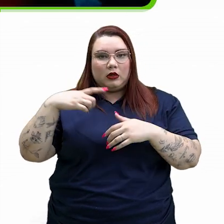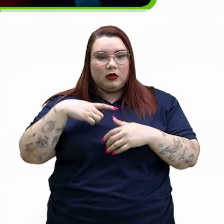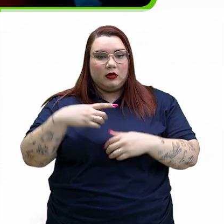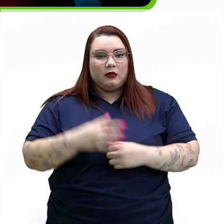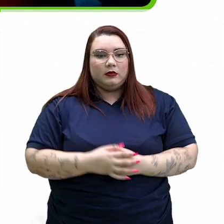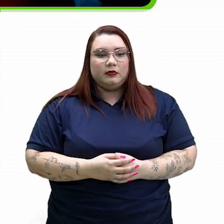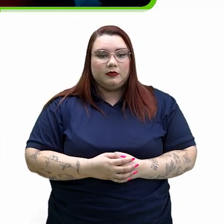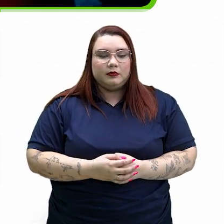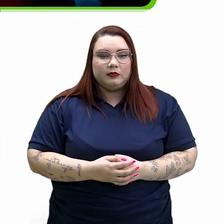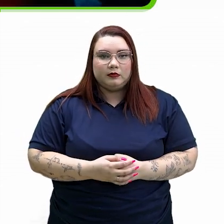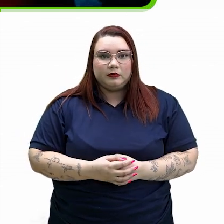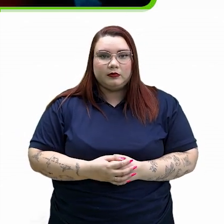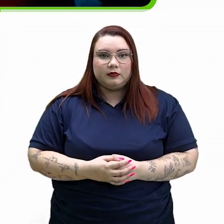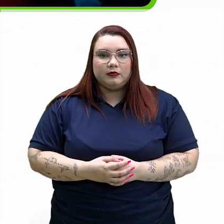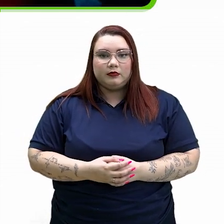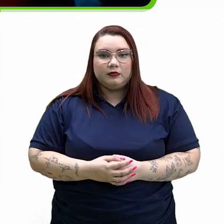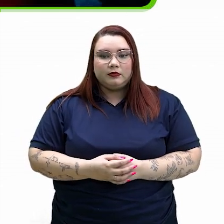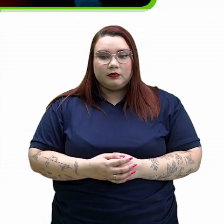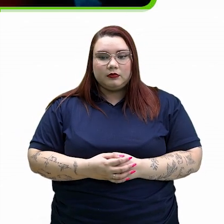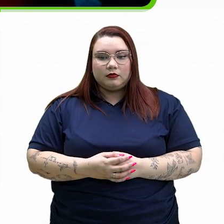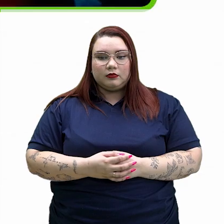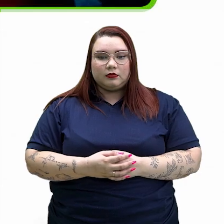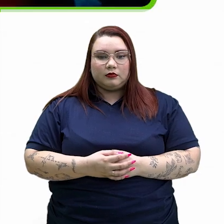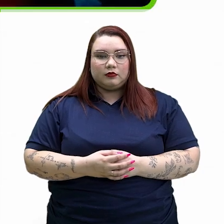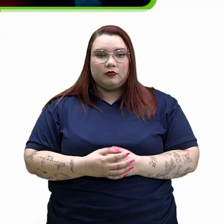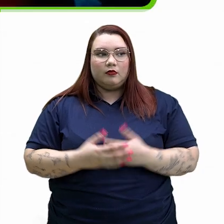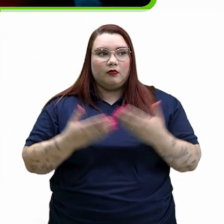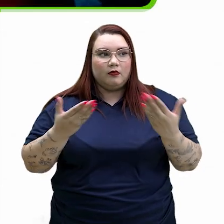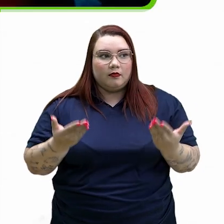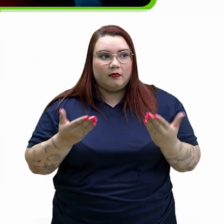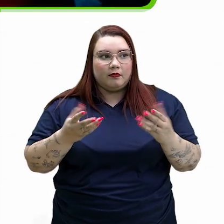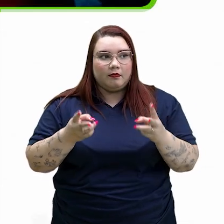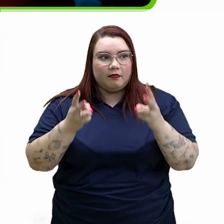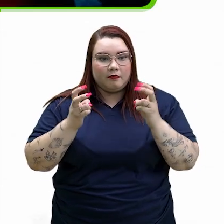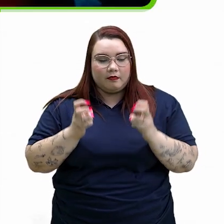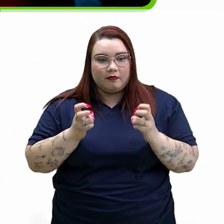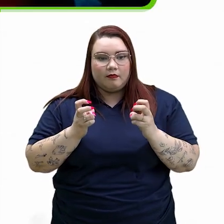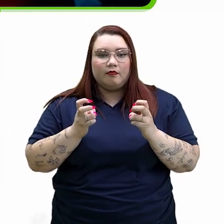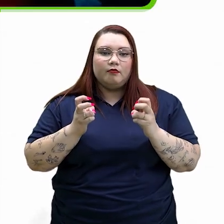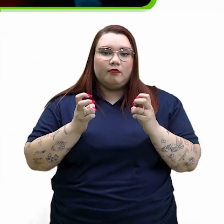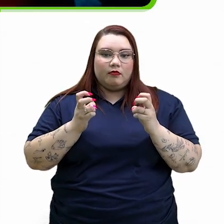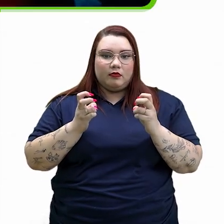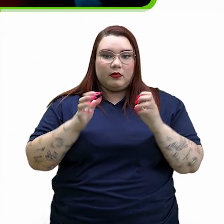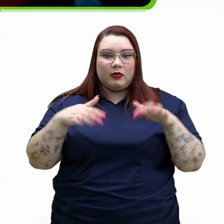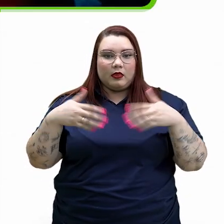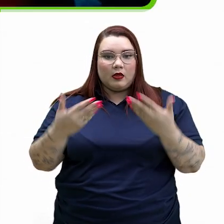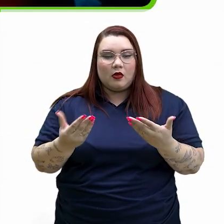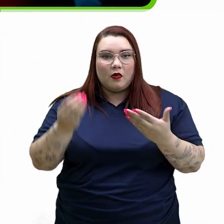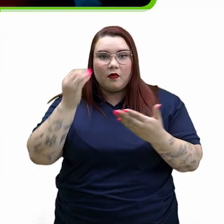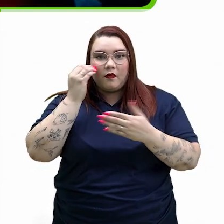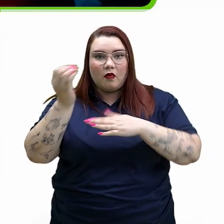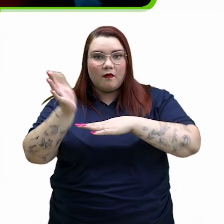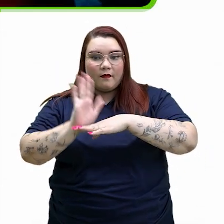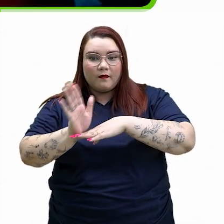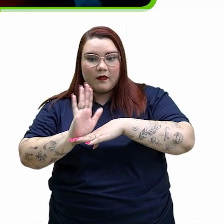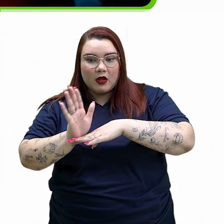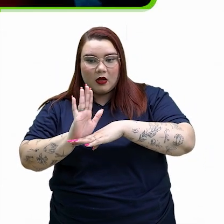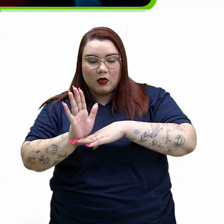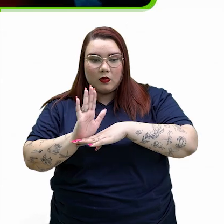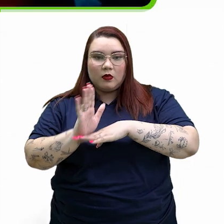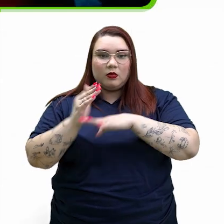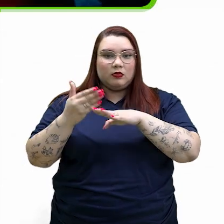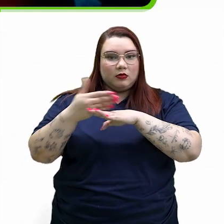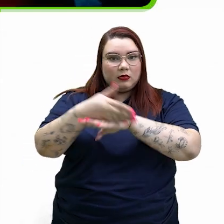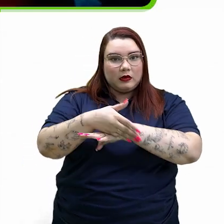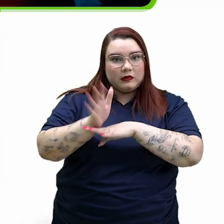neurosensoriais são levados ao cérebro. Então, vejam que até mesmo ao assistirmos um filme indo